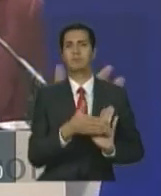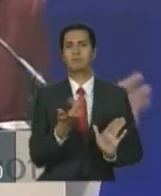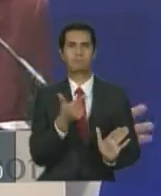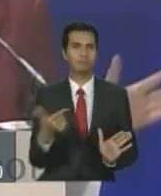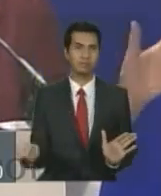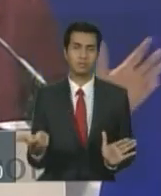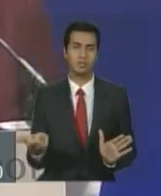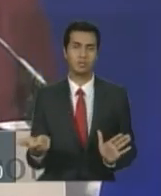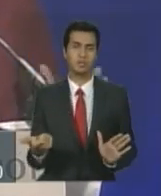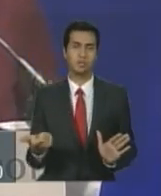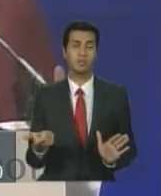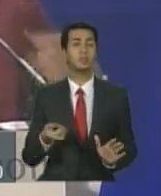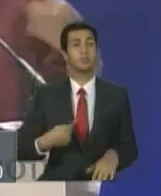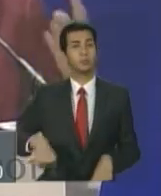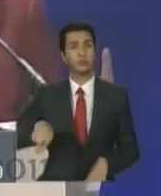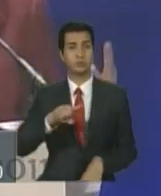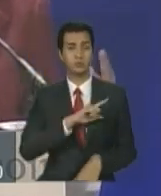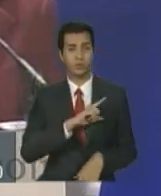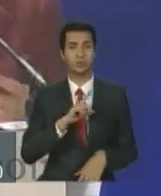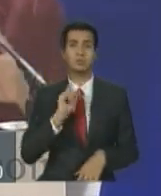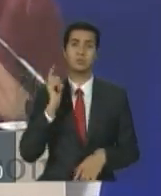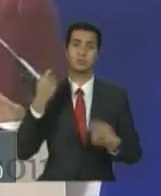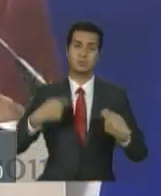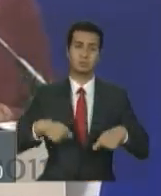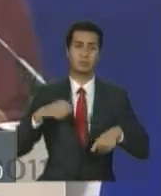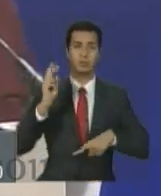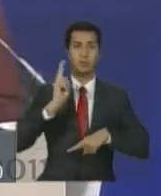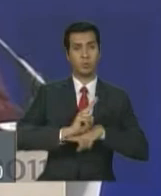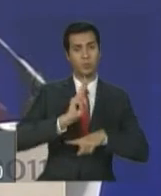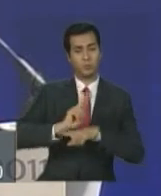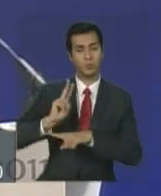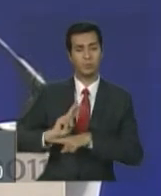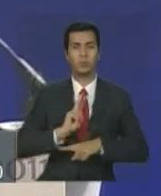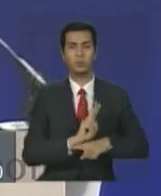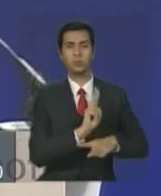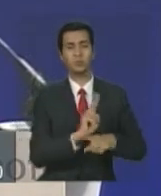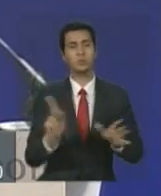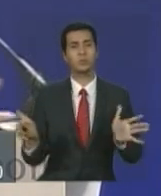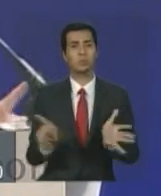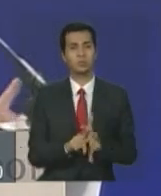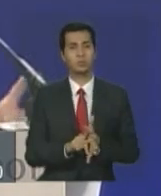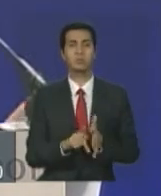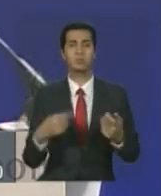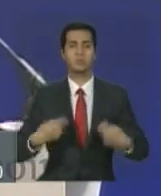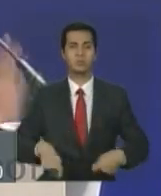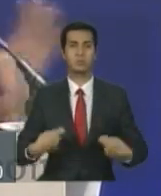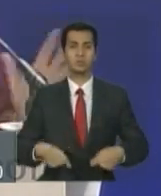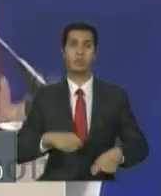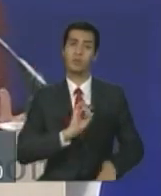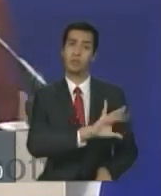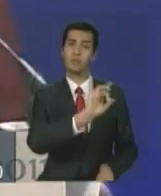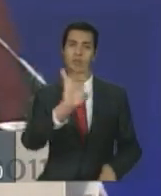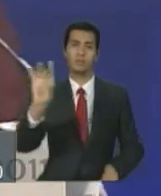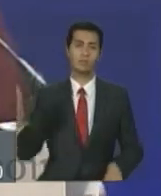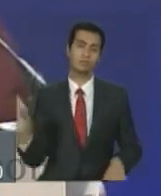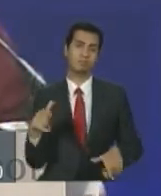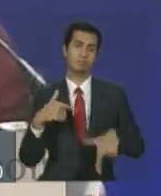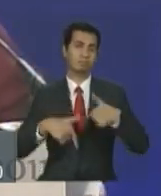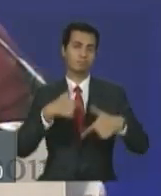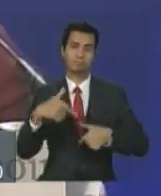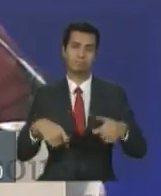Obviamente, nós nos protegemos, não é protecionismo, nós temos de nos proteger também. Cada um faz o que pode.